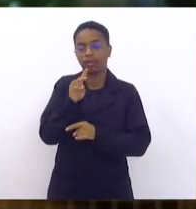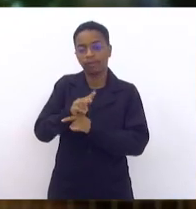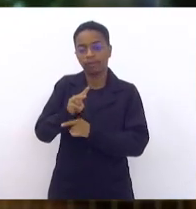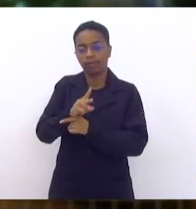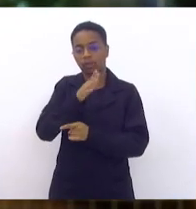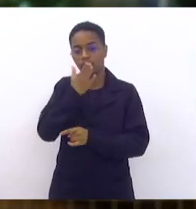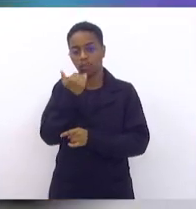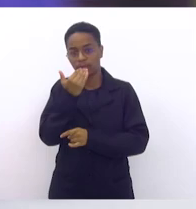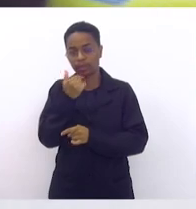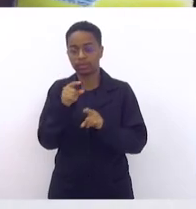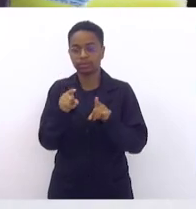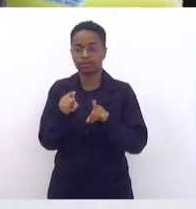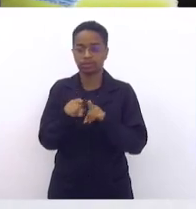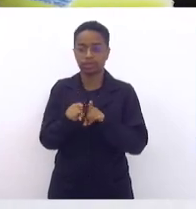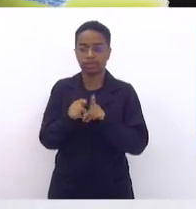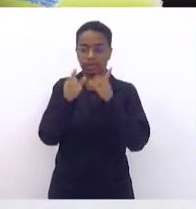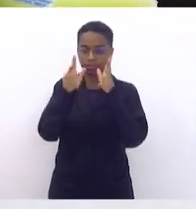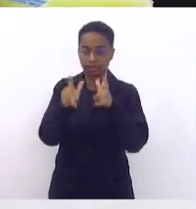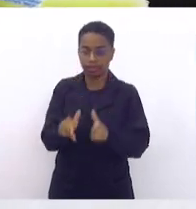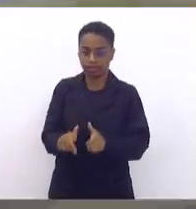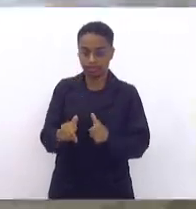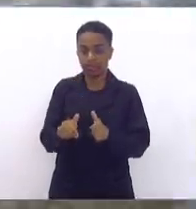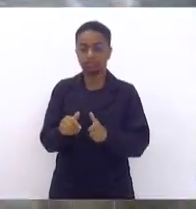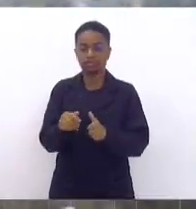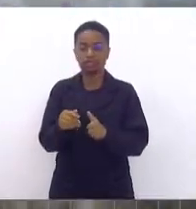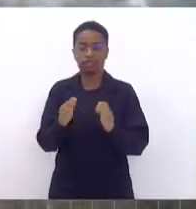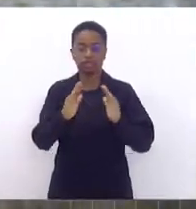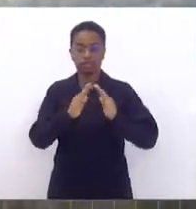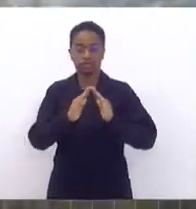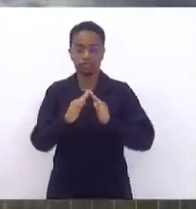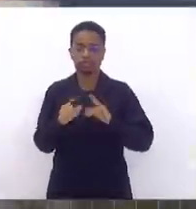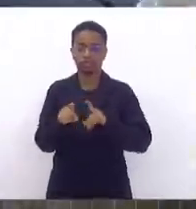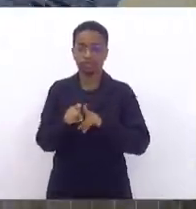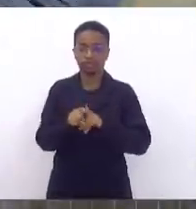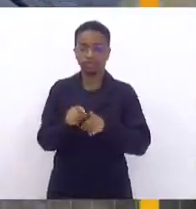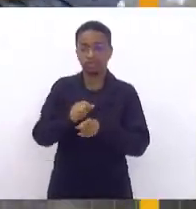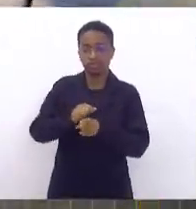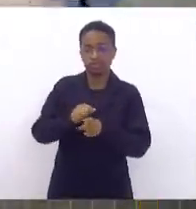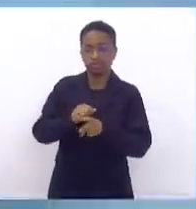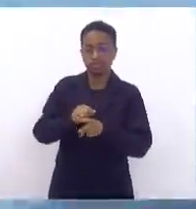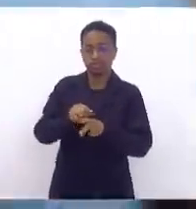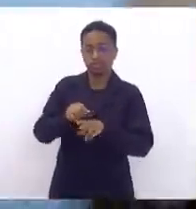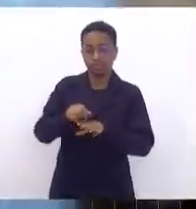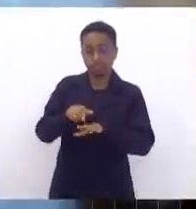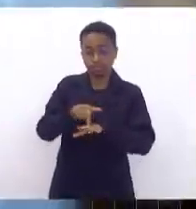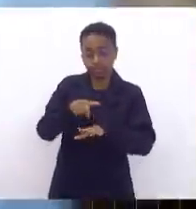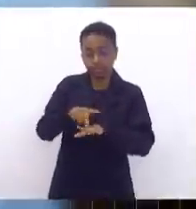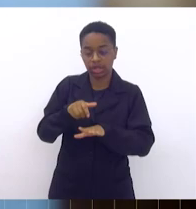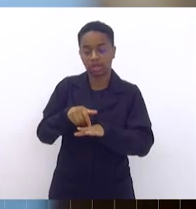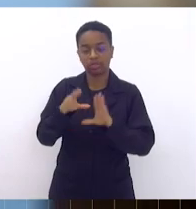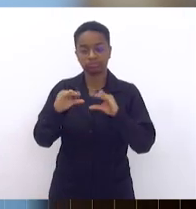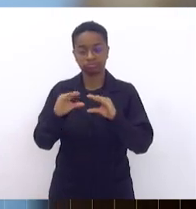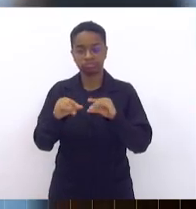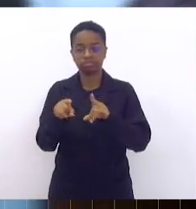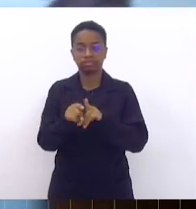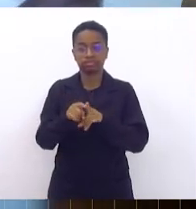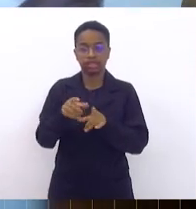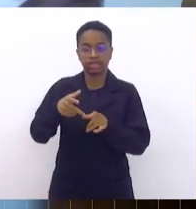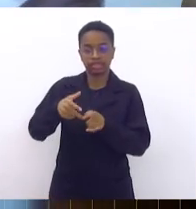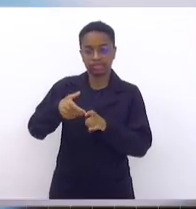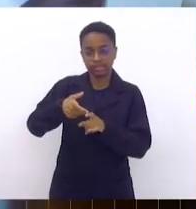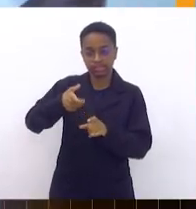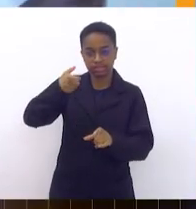alimentos em sua cozinha na limpeza e higiene da sua casa em calçados confortáveis nas seringas em diversos